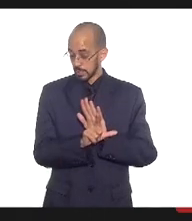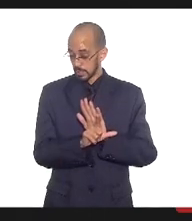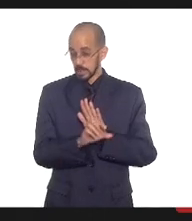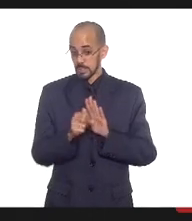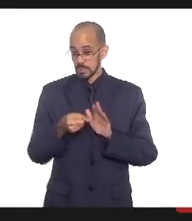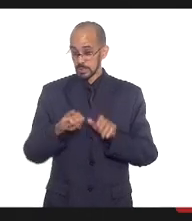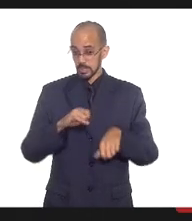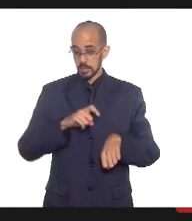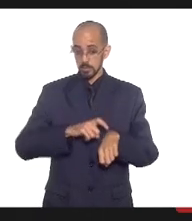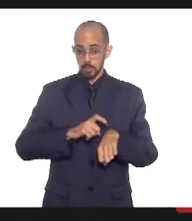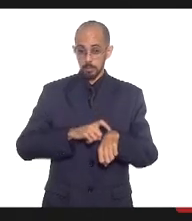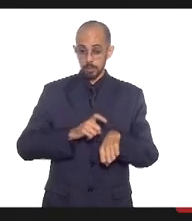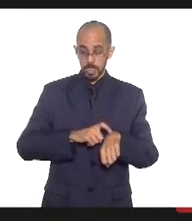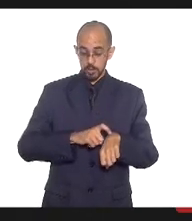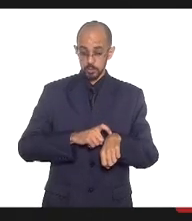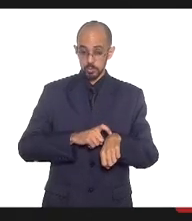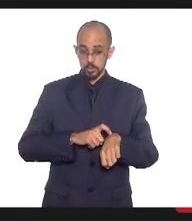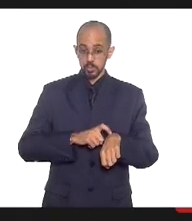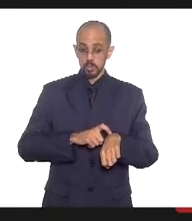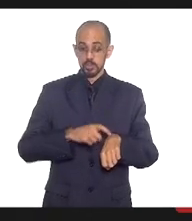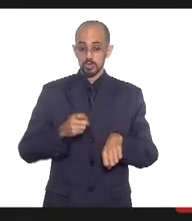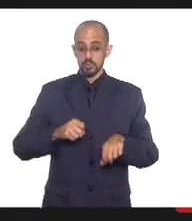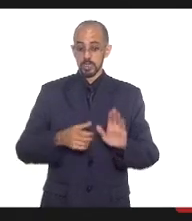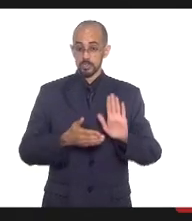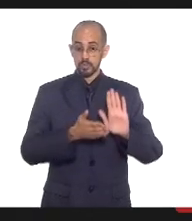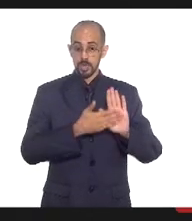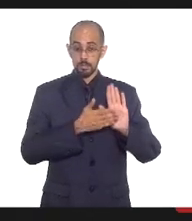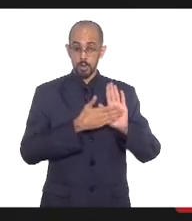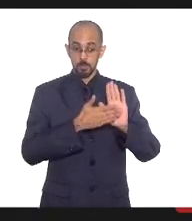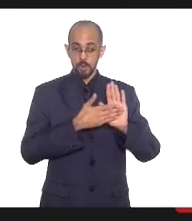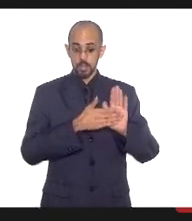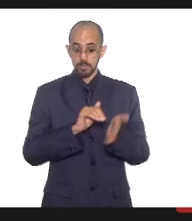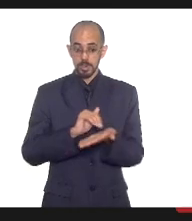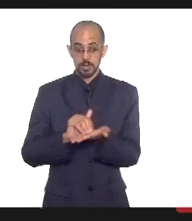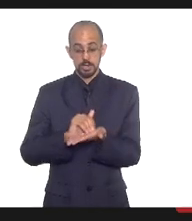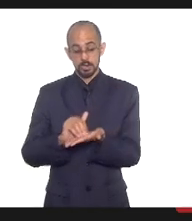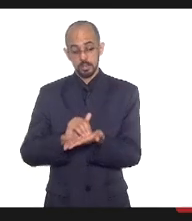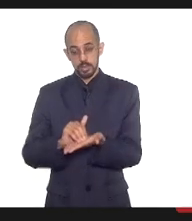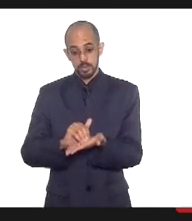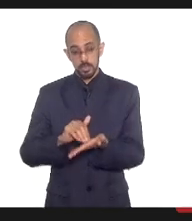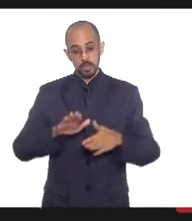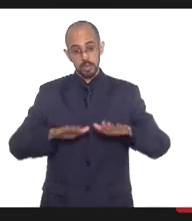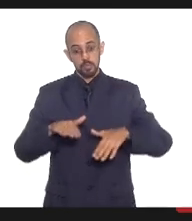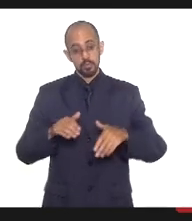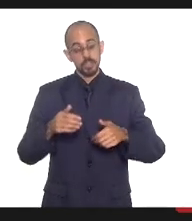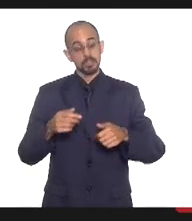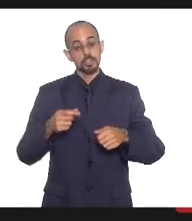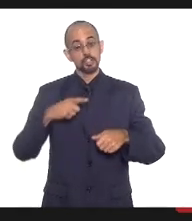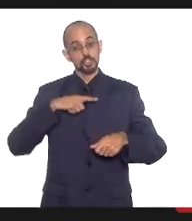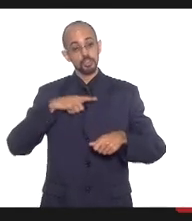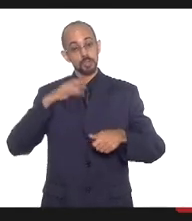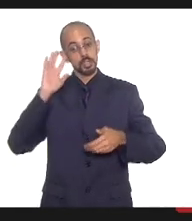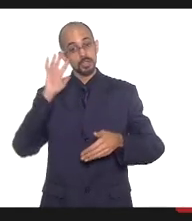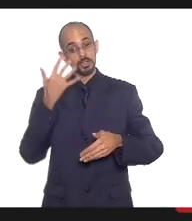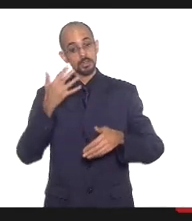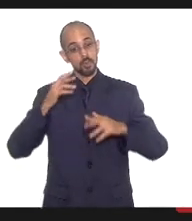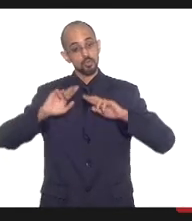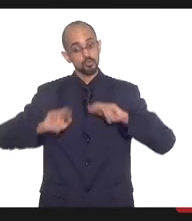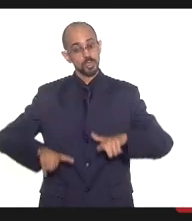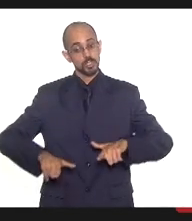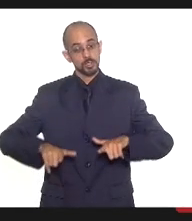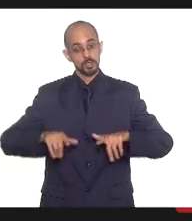tivessem remetido a proposta para secretaria talvez viesse com outro encaminhamento mas ali virou lei